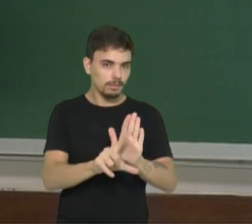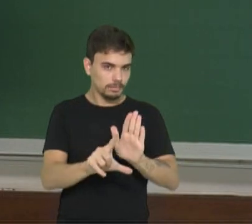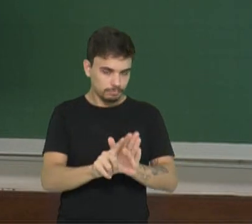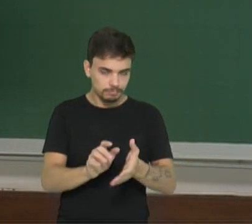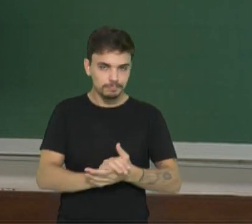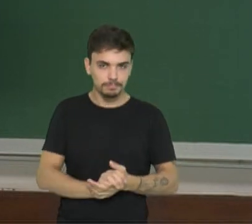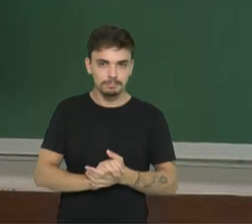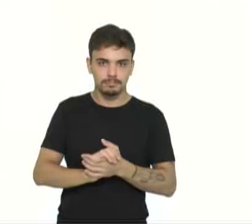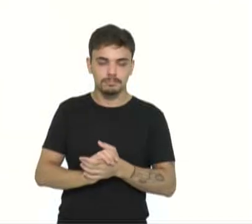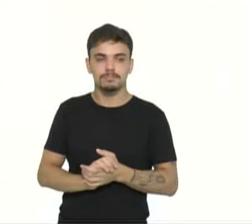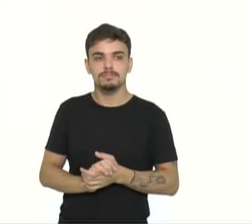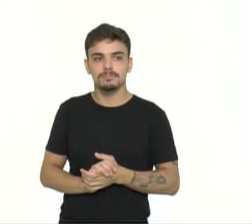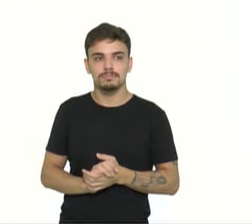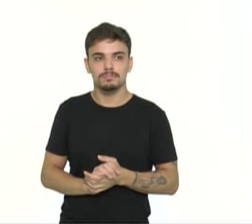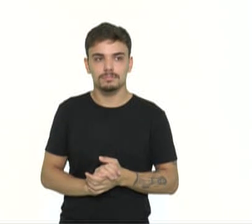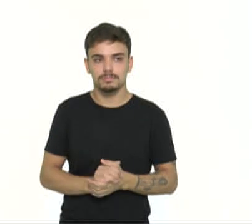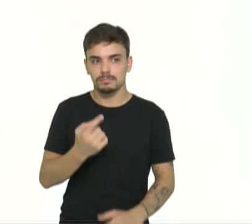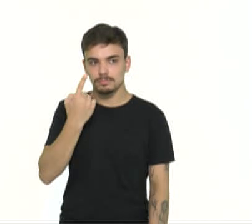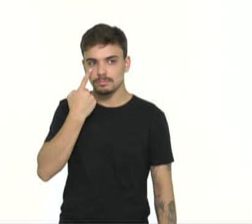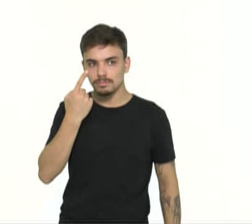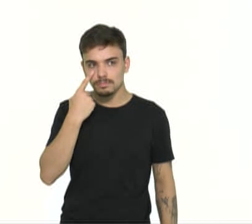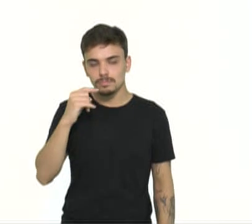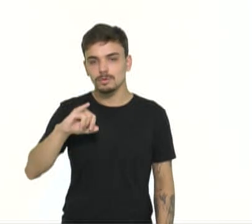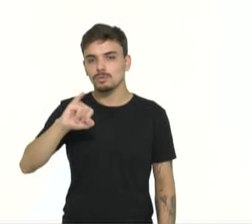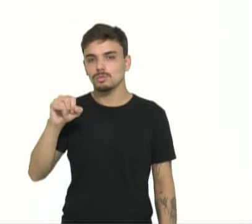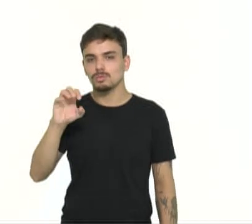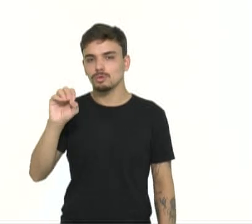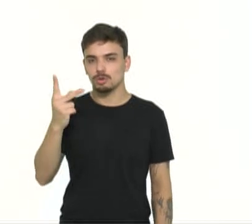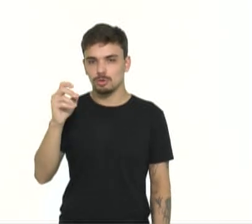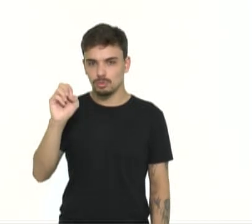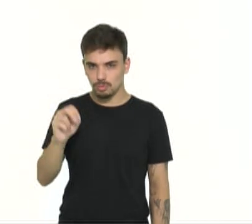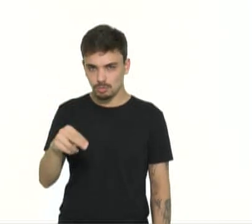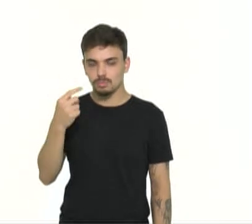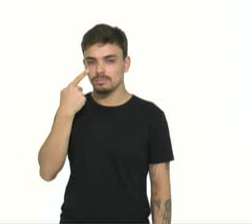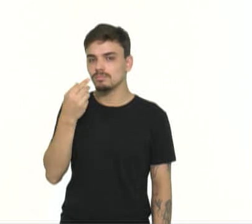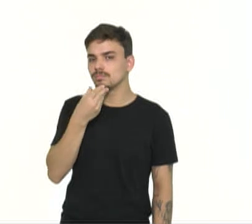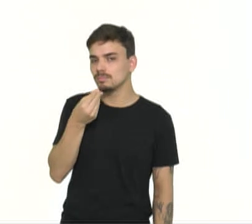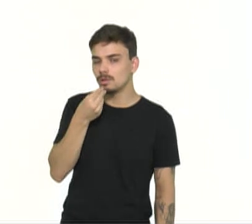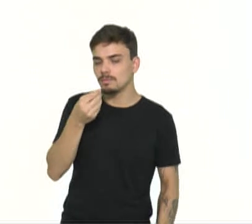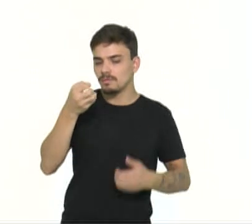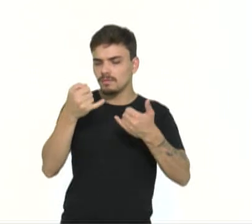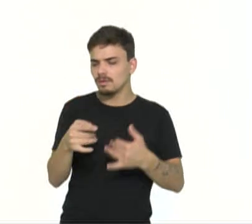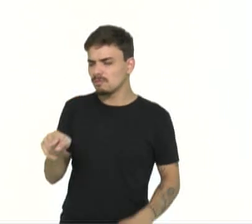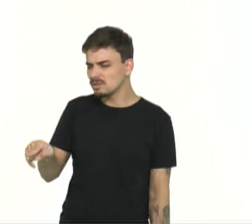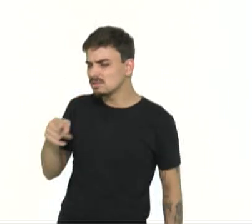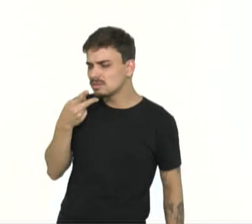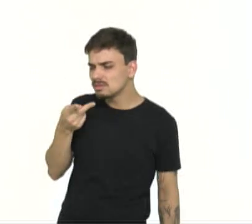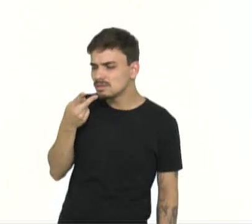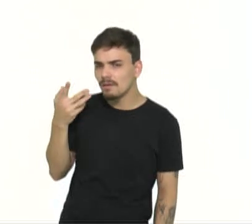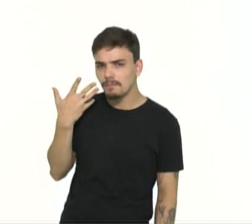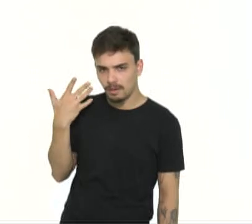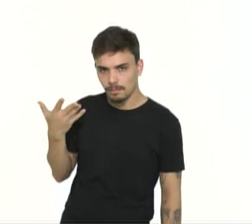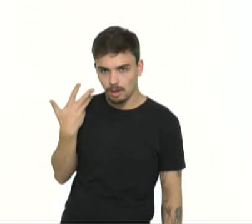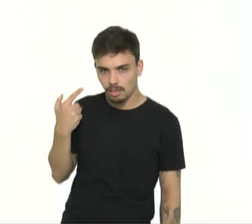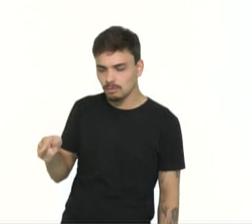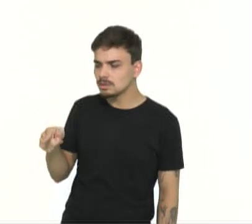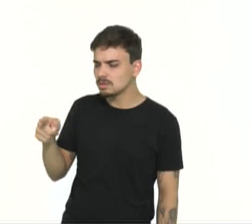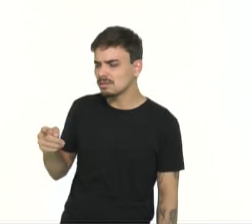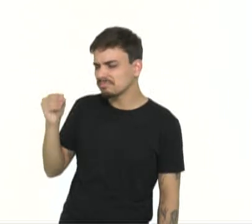diz a tirinha? O John, né, que é o dono do Garfield lá, ele diz assim: você é preguiçoso.